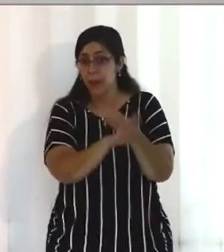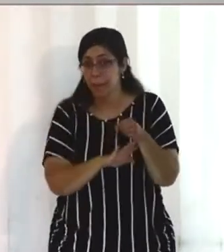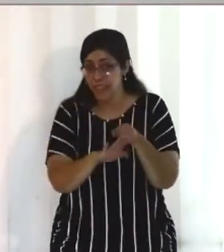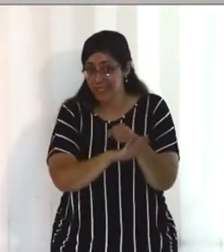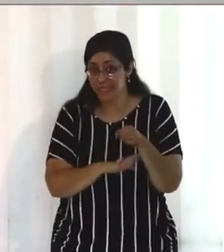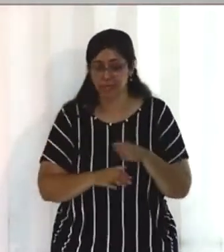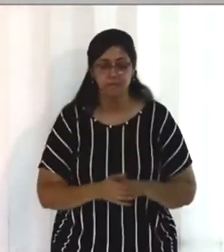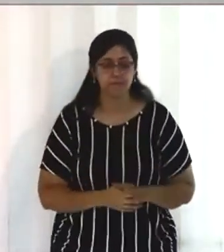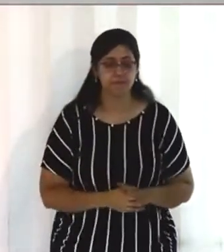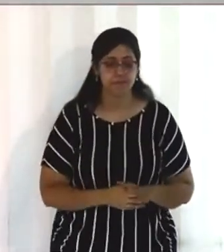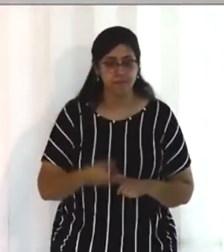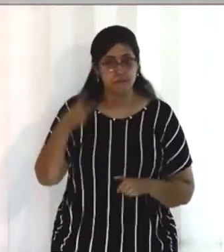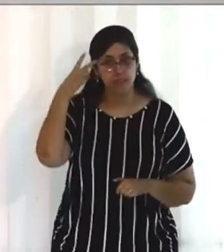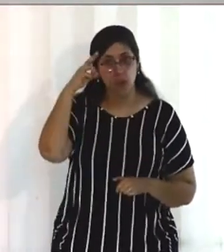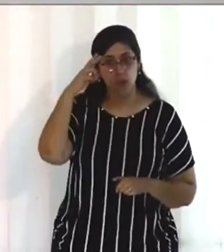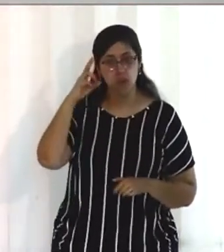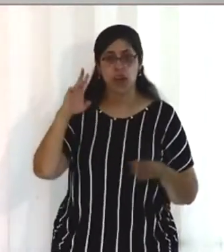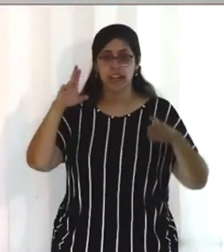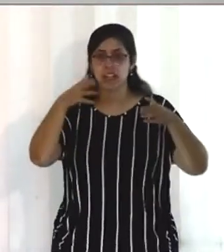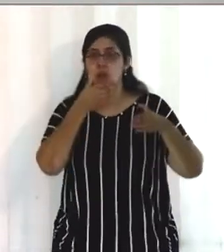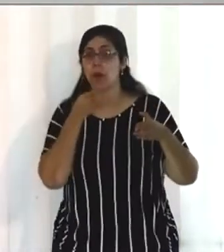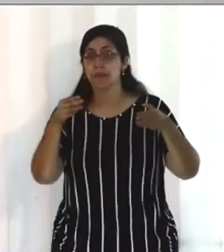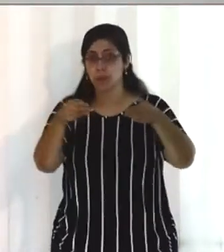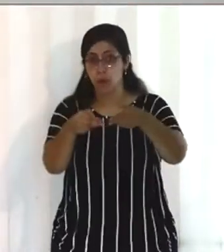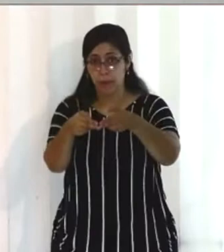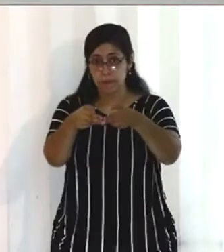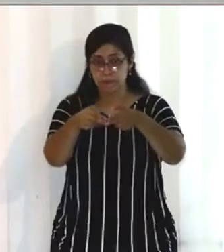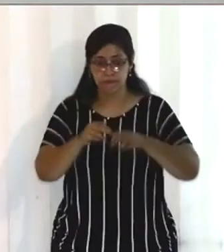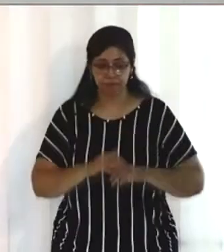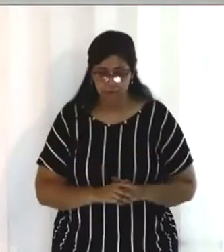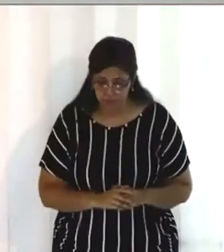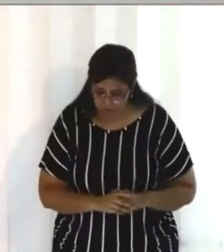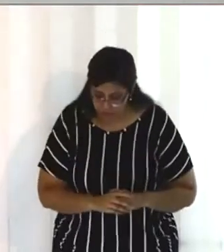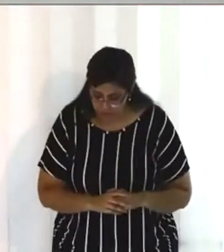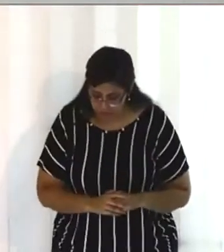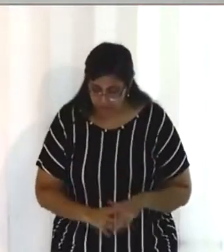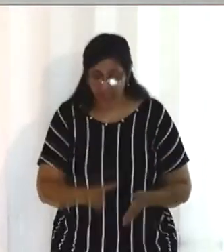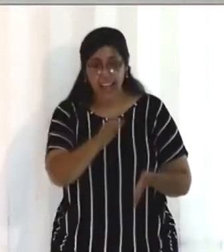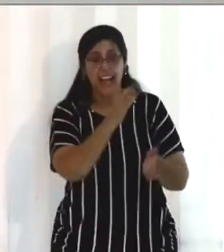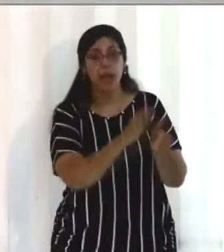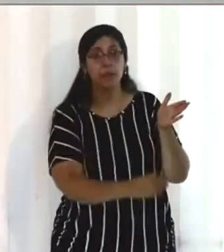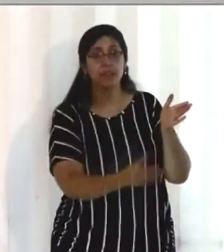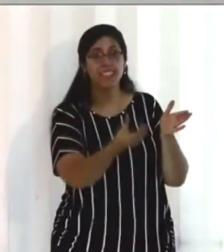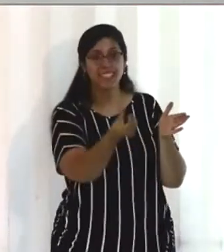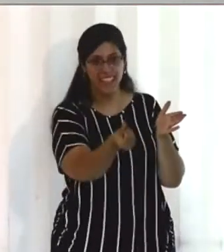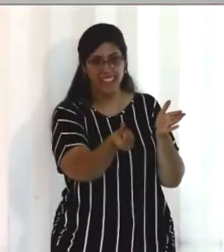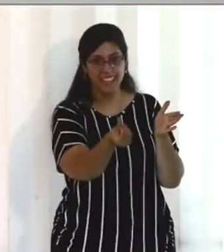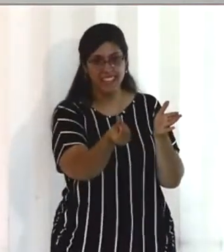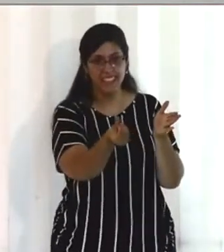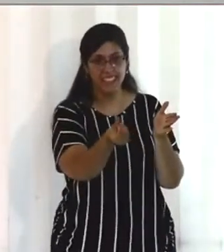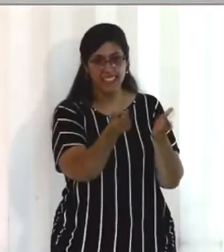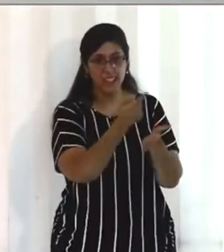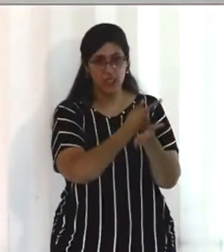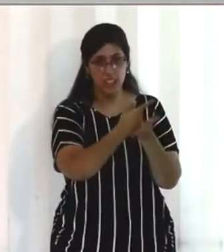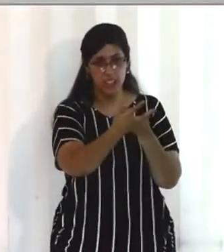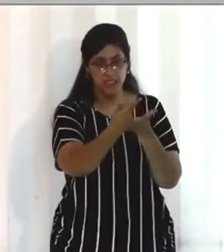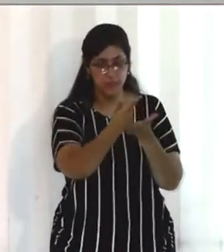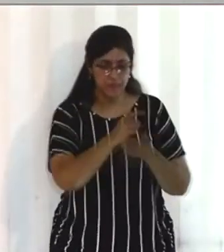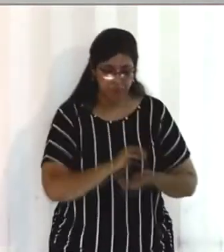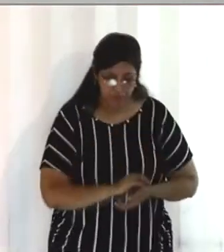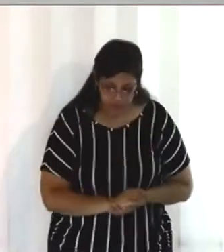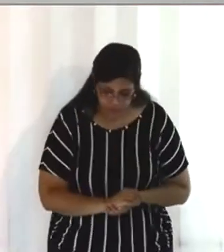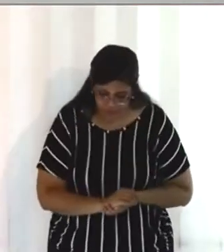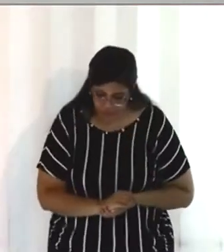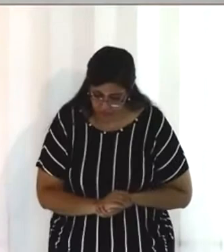Noé, que é exatamente o capítulo 6 de Gênesis. E uma das coisas mais ricas